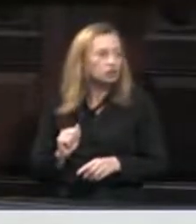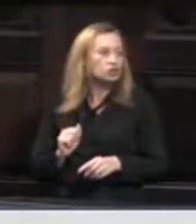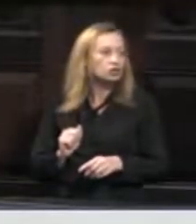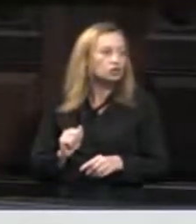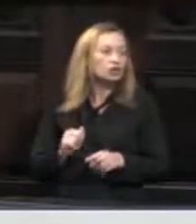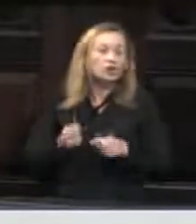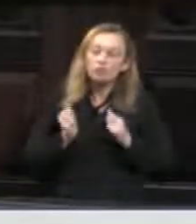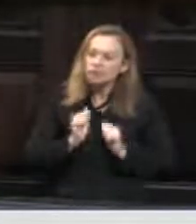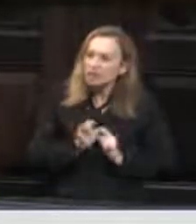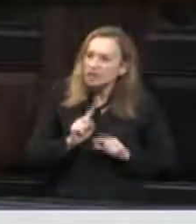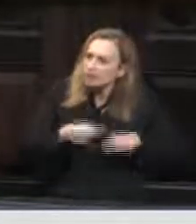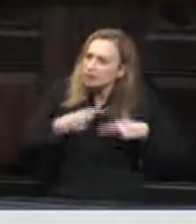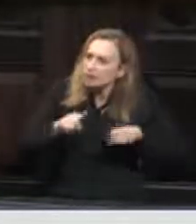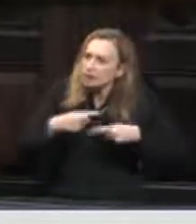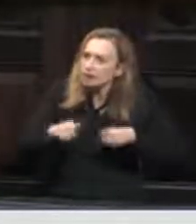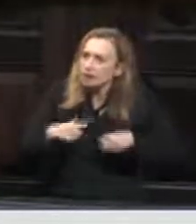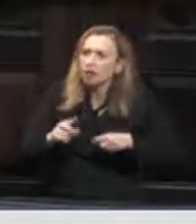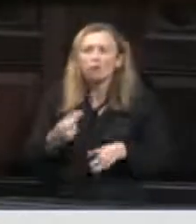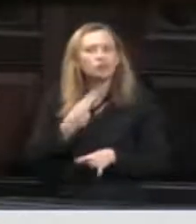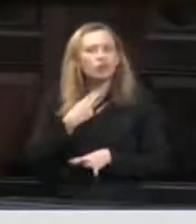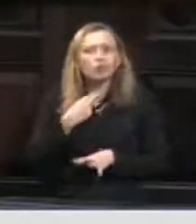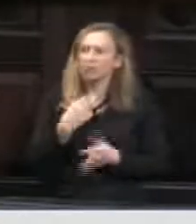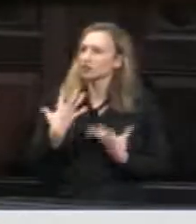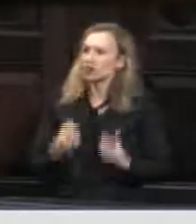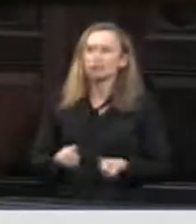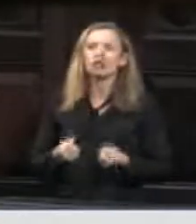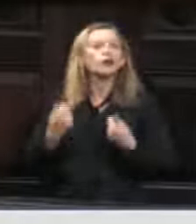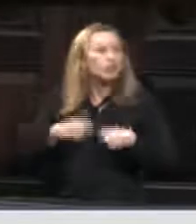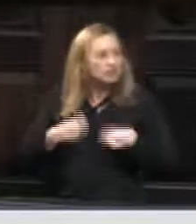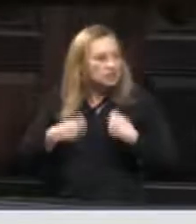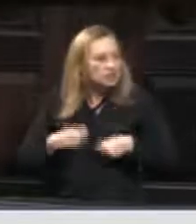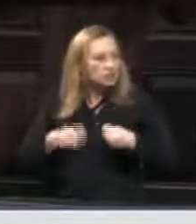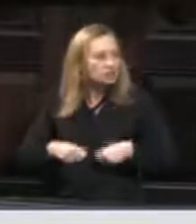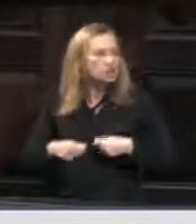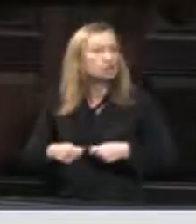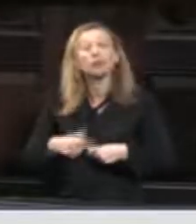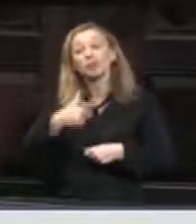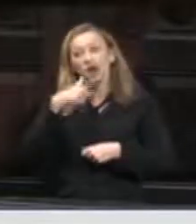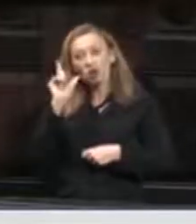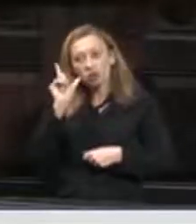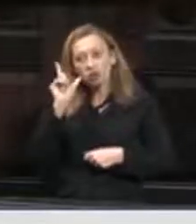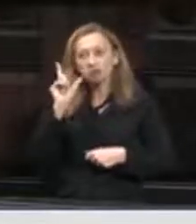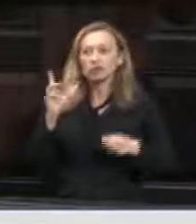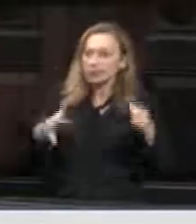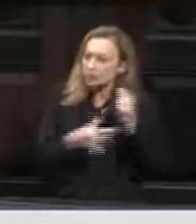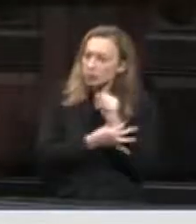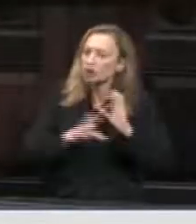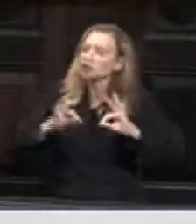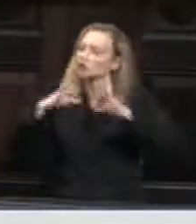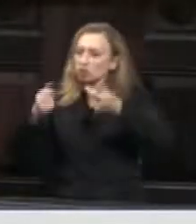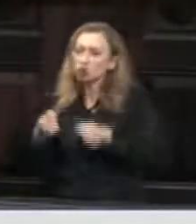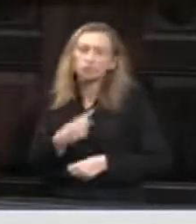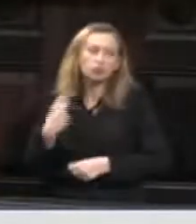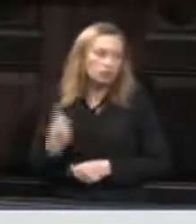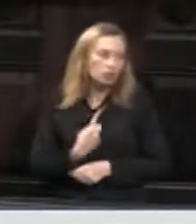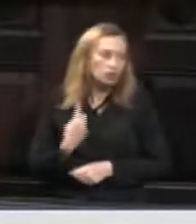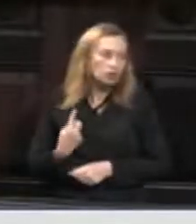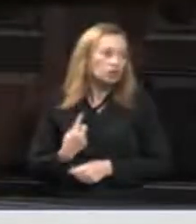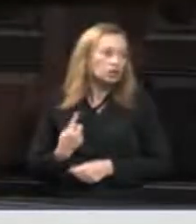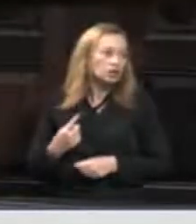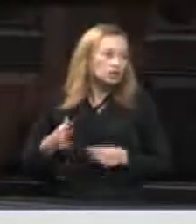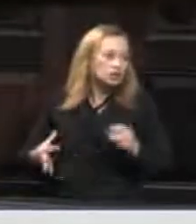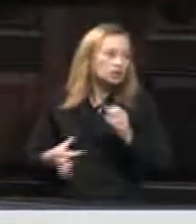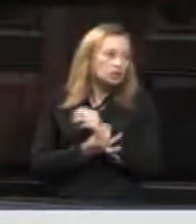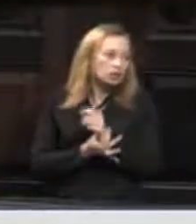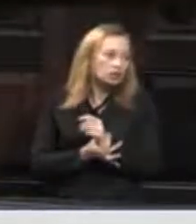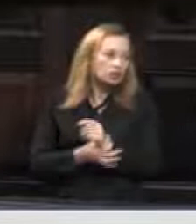perseguição, isso não pode ser naturalizado pela casa. A gente precisa, para ontem, debater segurança de todos nós. Segurança é